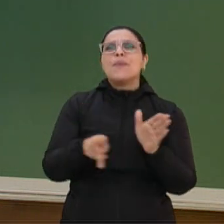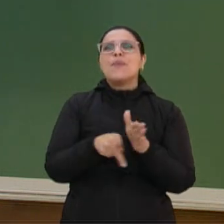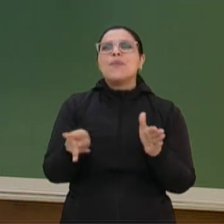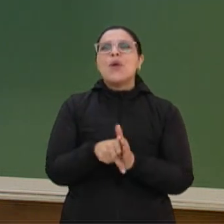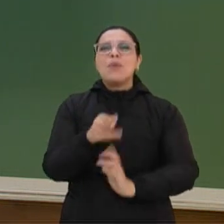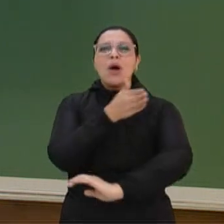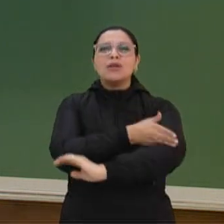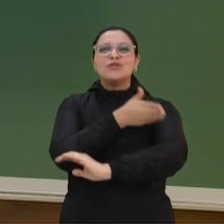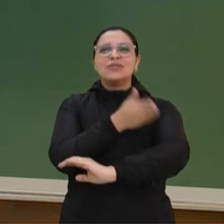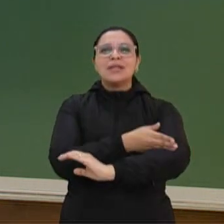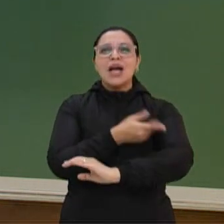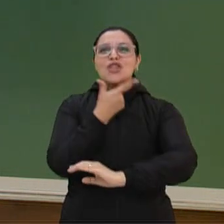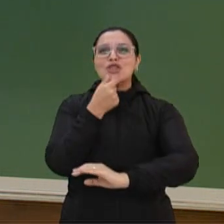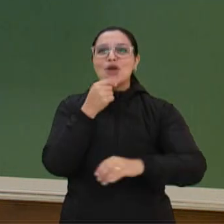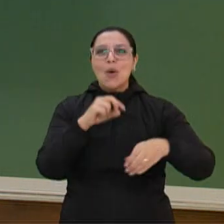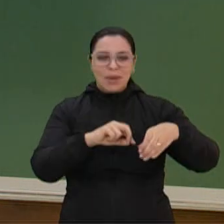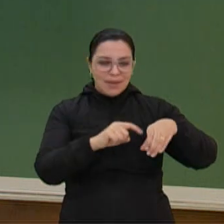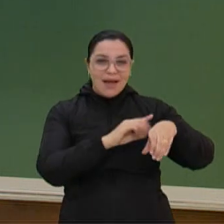tempos antigos.